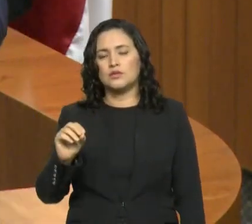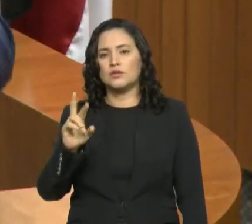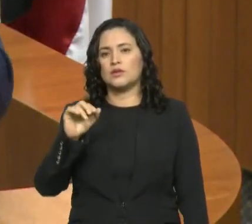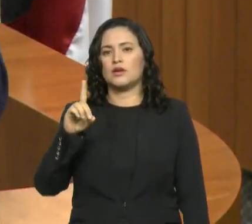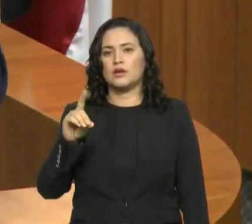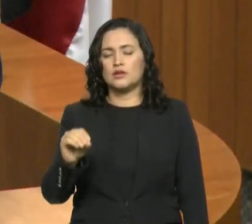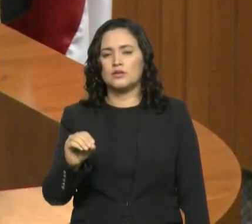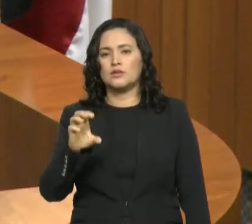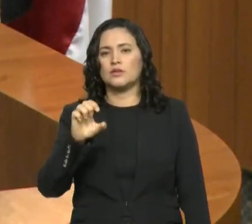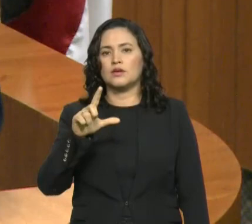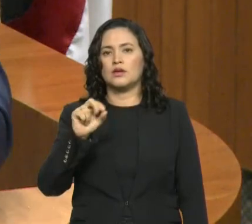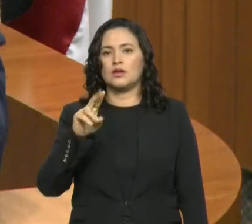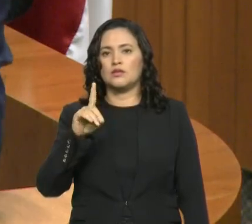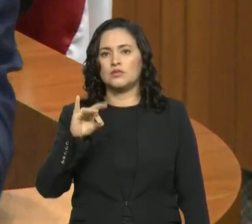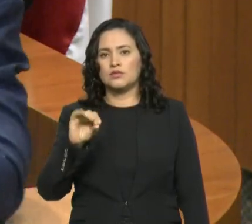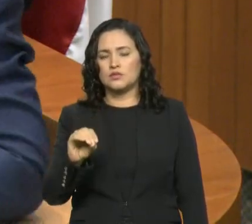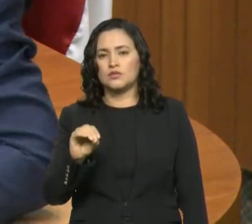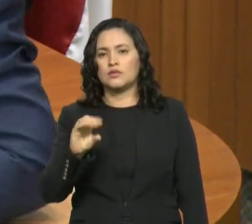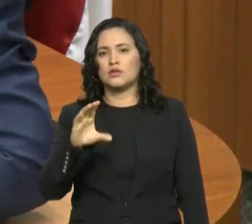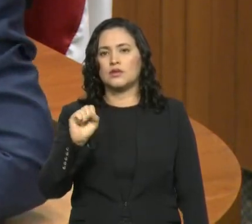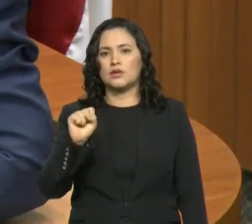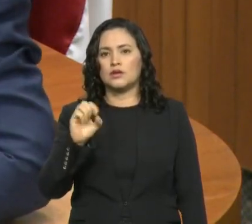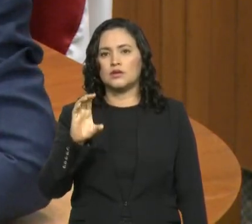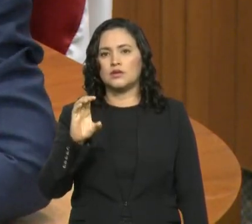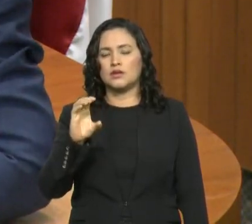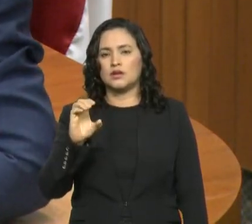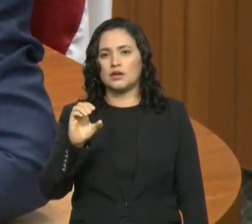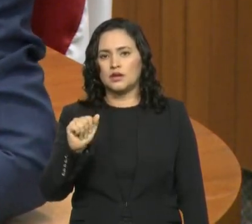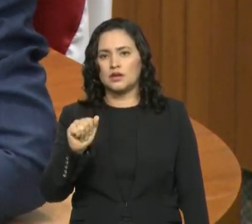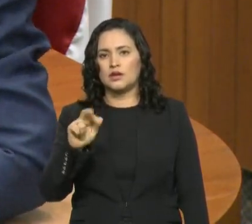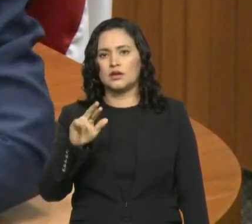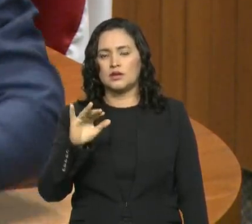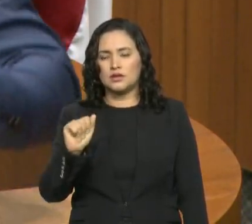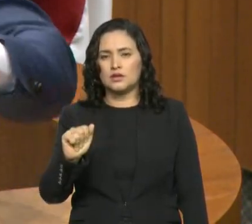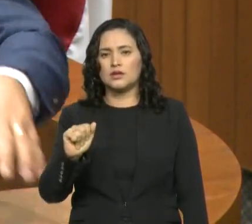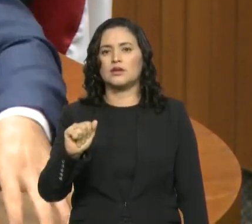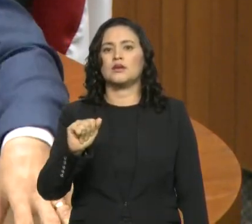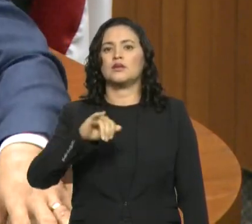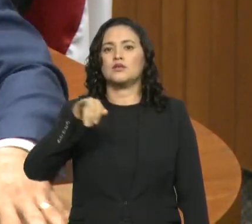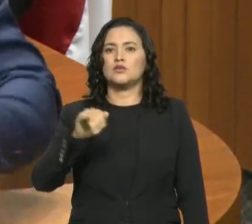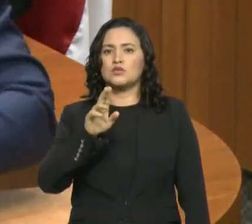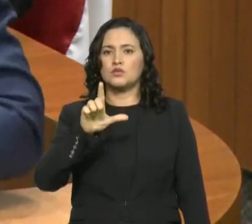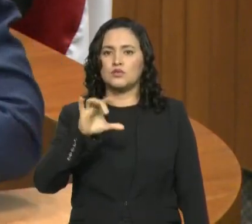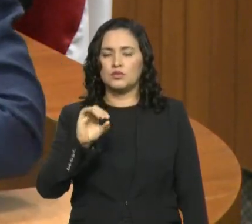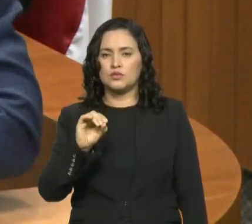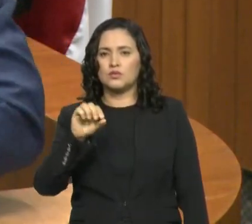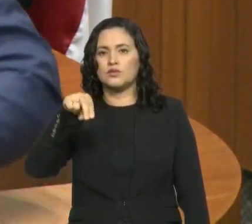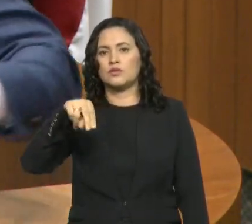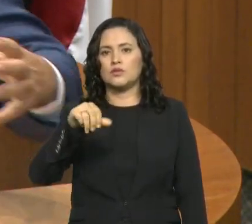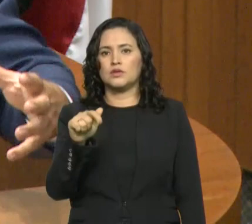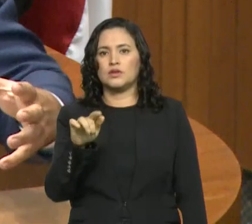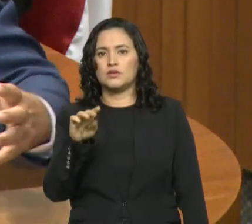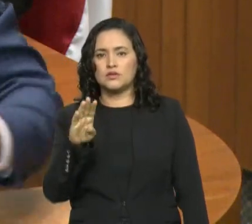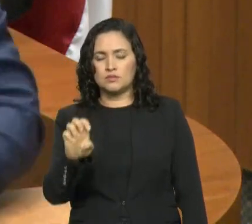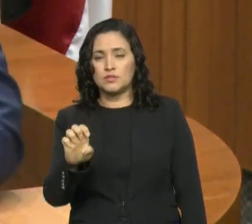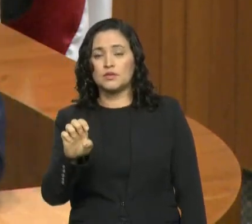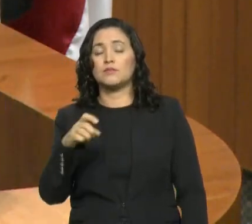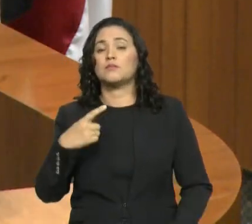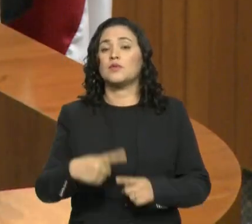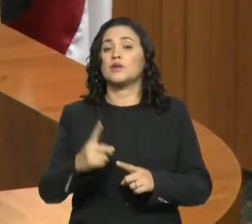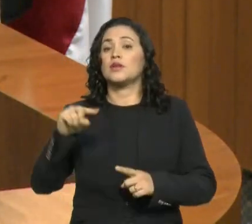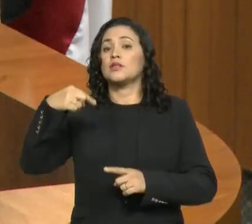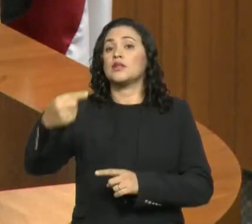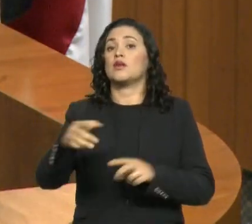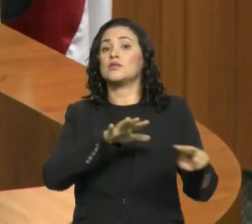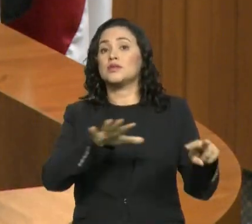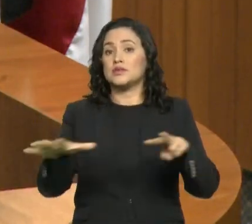Cascaria, Wellington, Júlio, para que nós possamos, na GIB, para que nós possamos, já na próxima semana, dependendo do número de deputados, nós